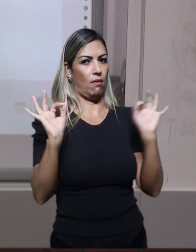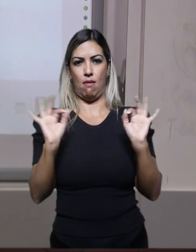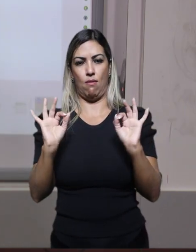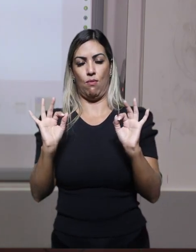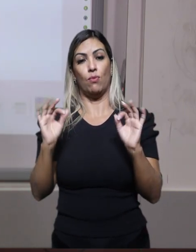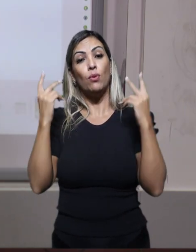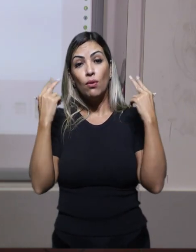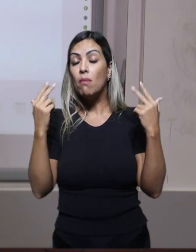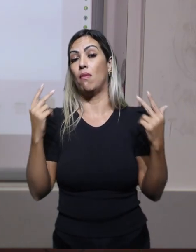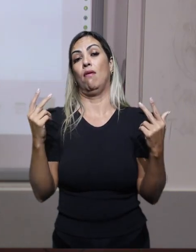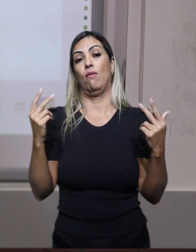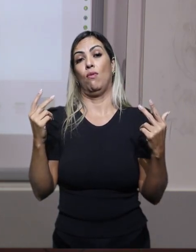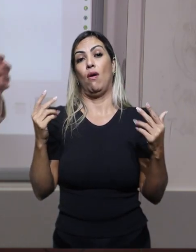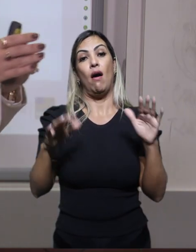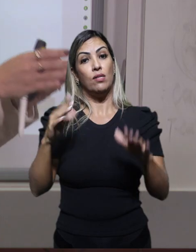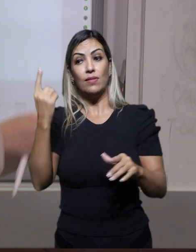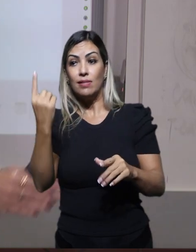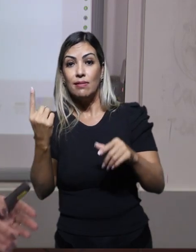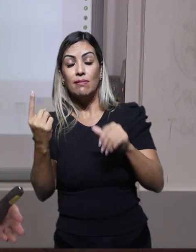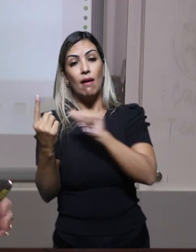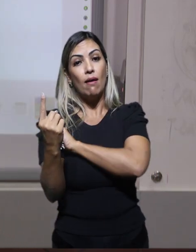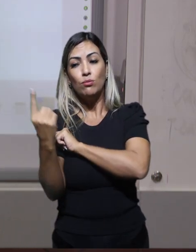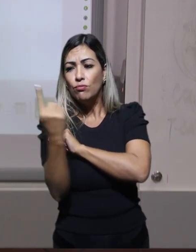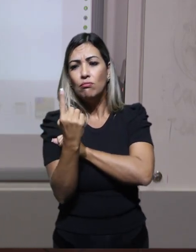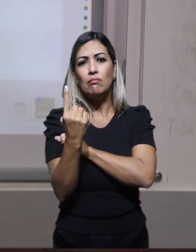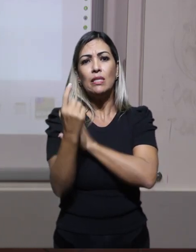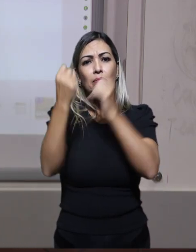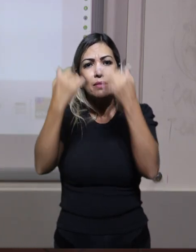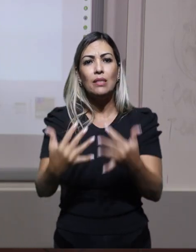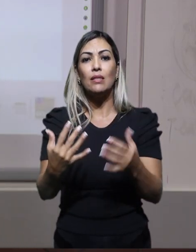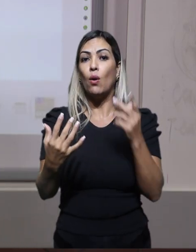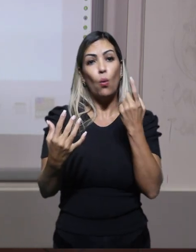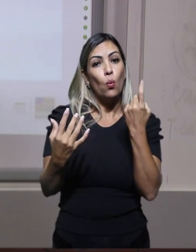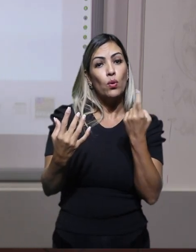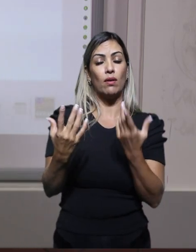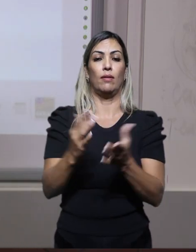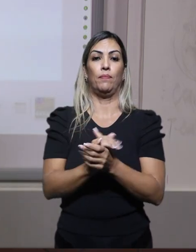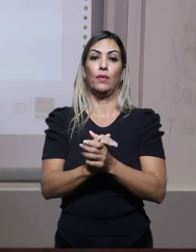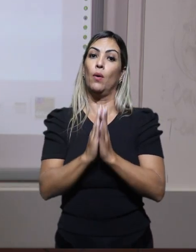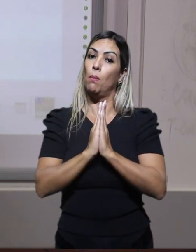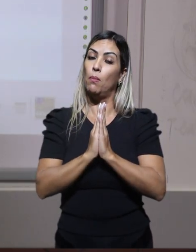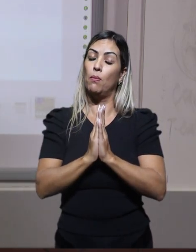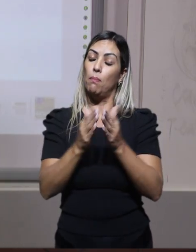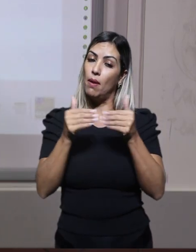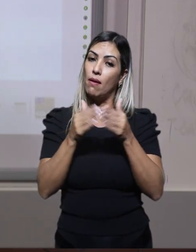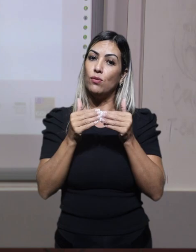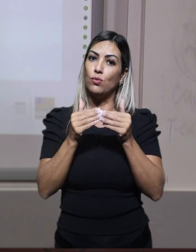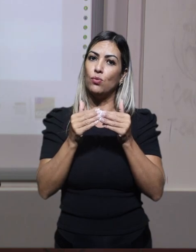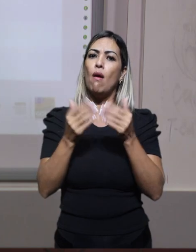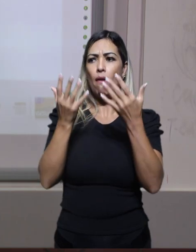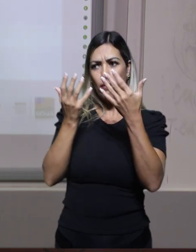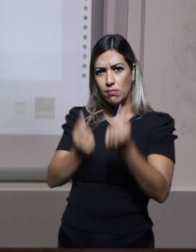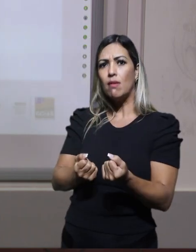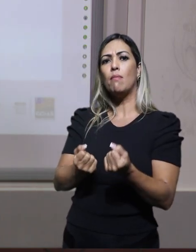por vezes tenha somente a palavra dessa vítima. Então, a minha conclamação acolha